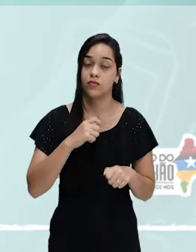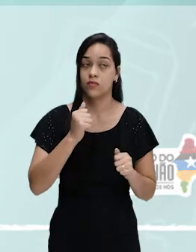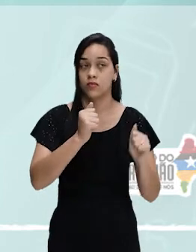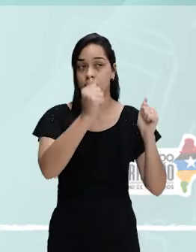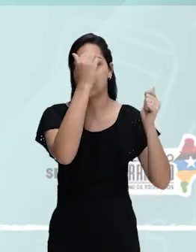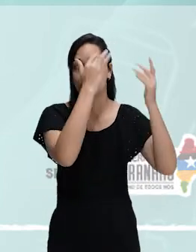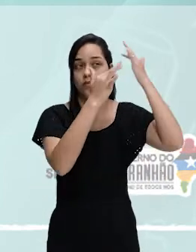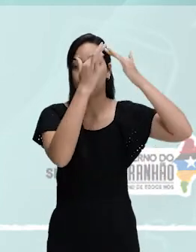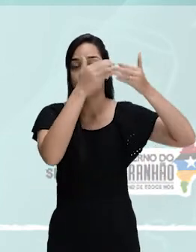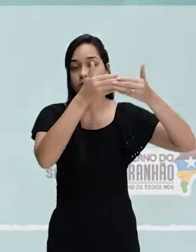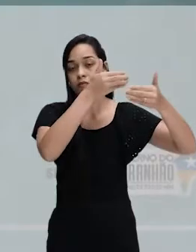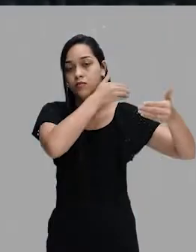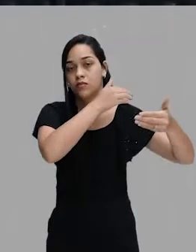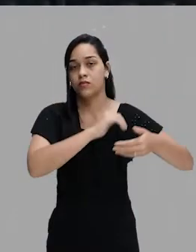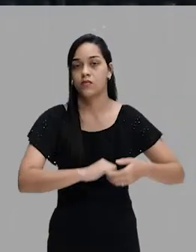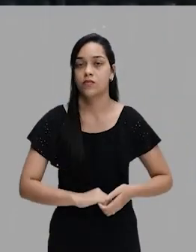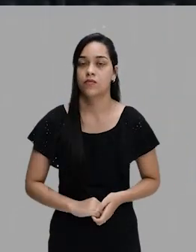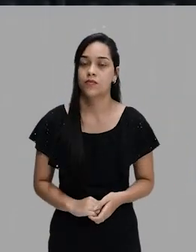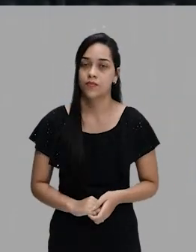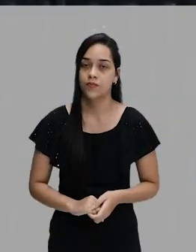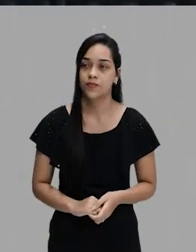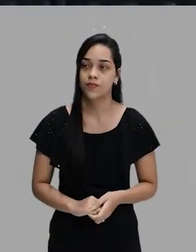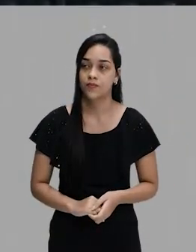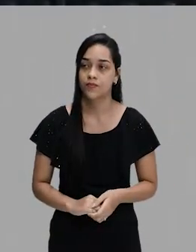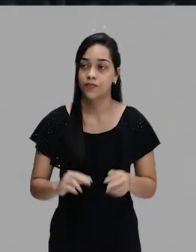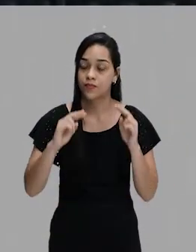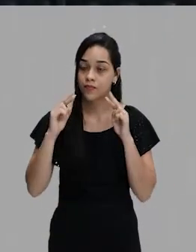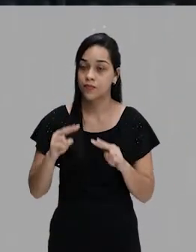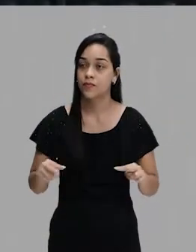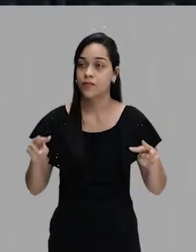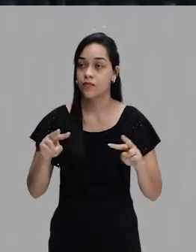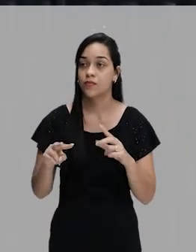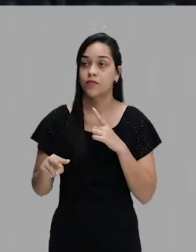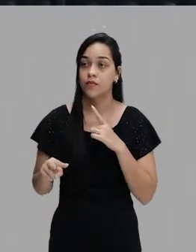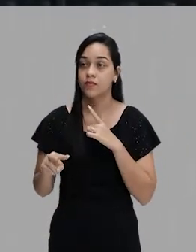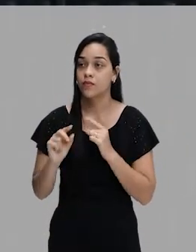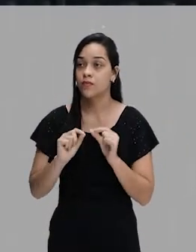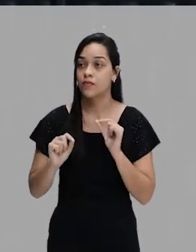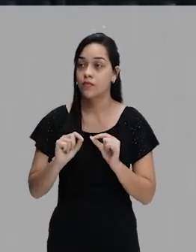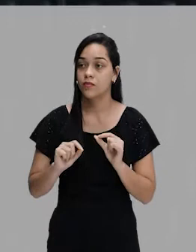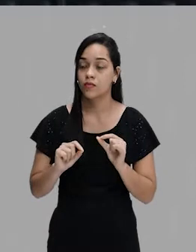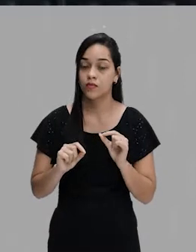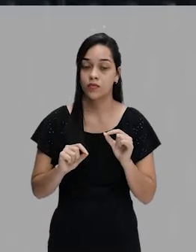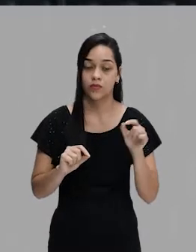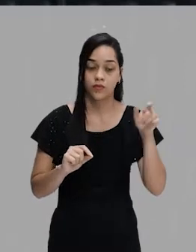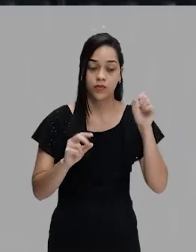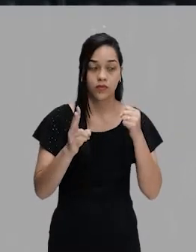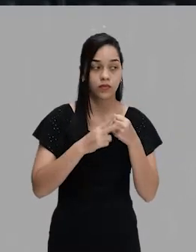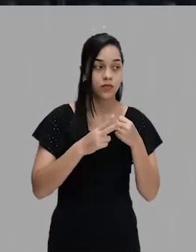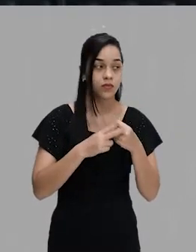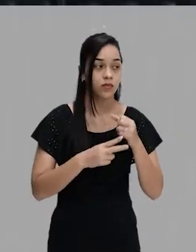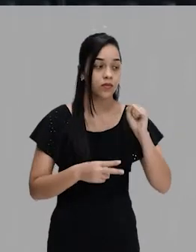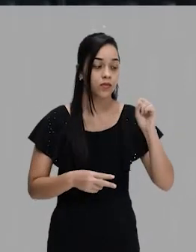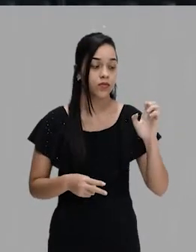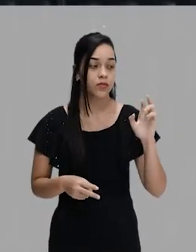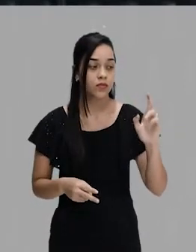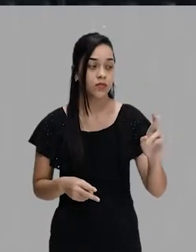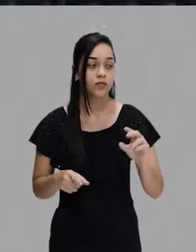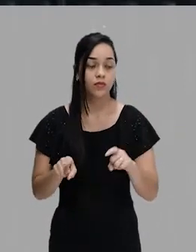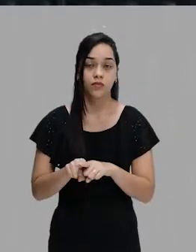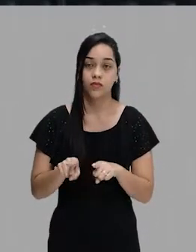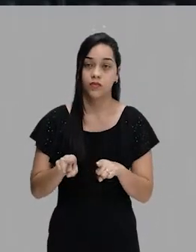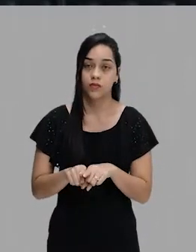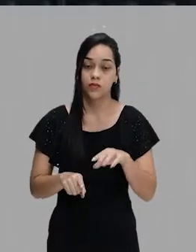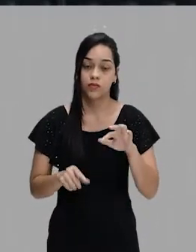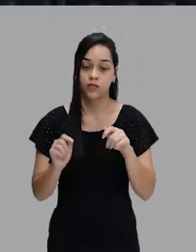ilusão recuar. Outra coisa, ó, olha só. Eu tenho aqui em destaque o verbo ser e o verbo